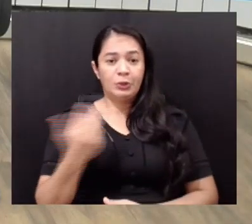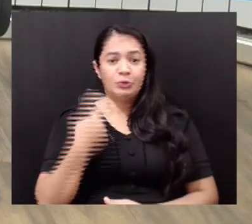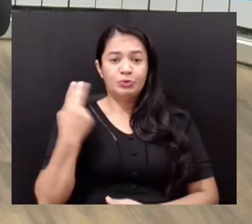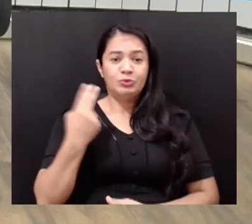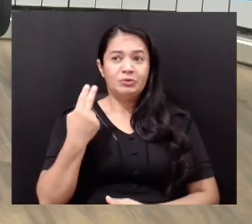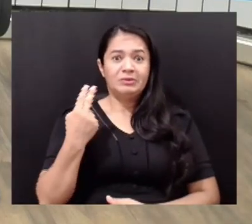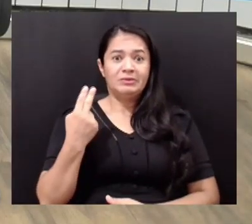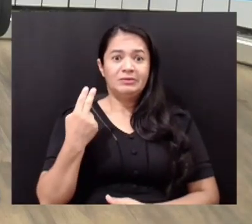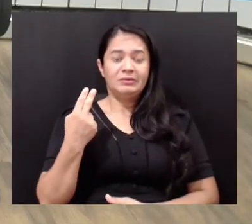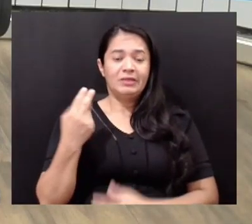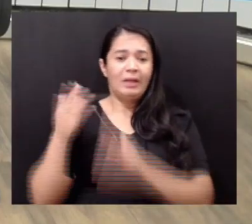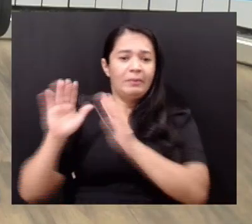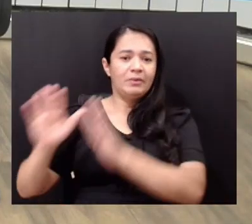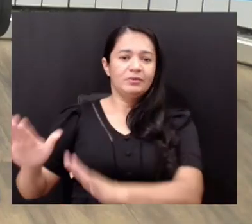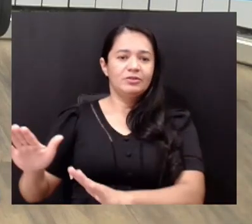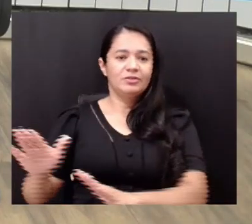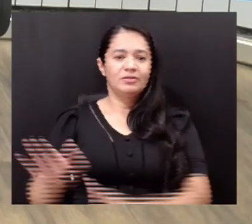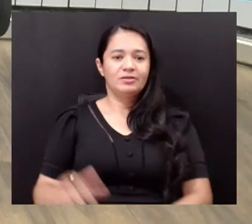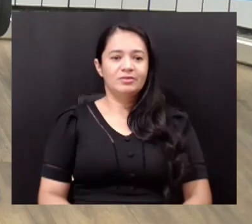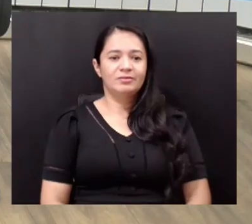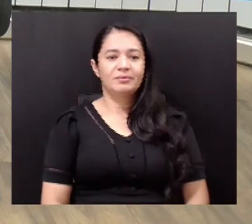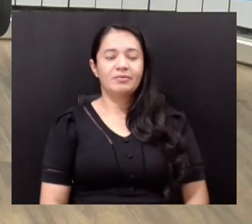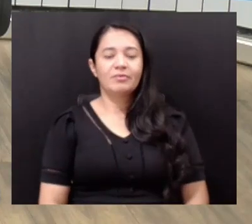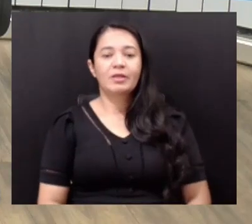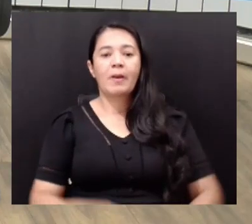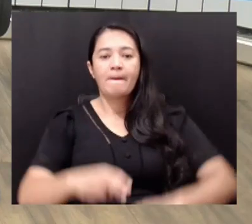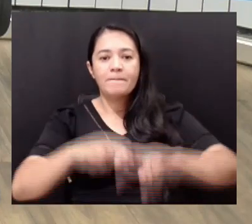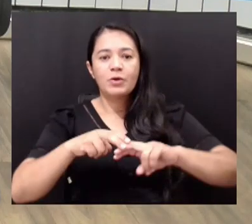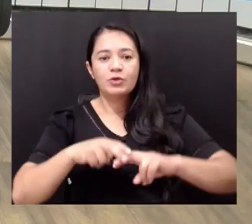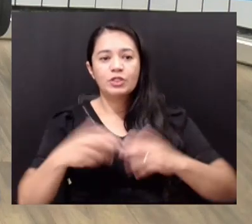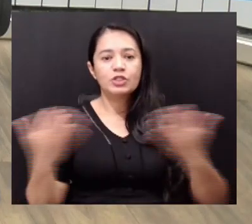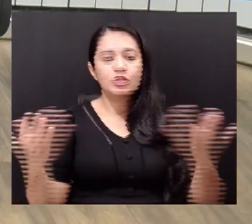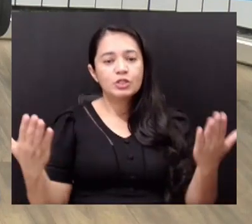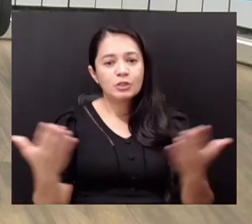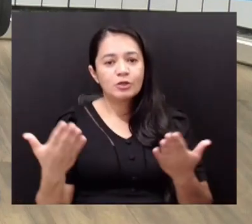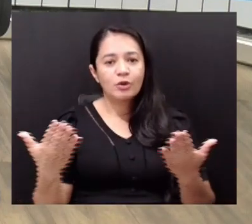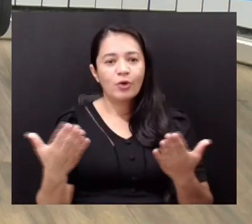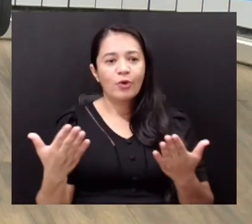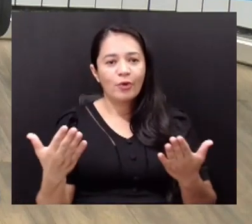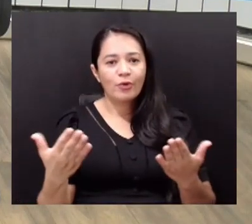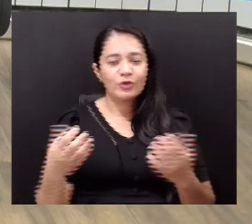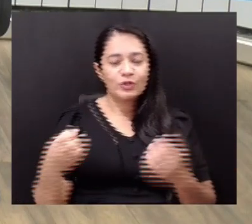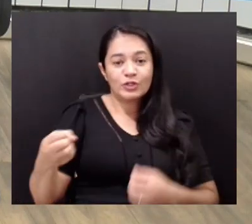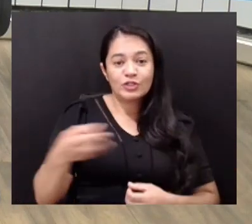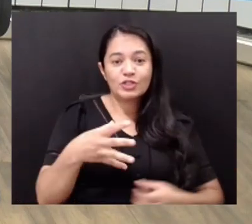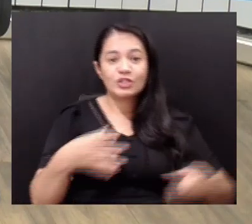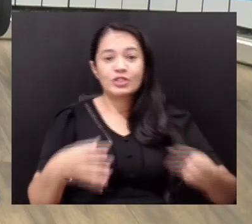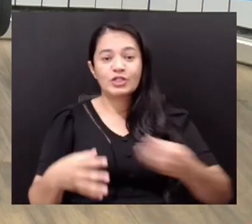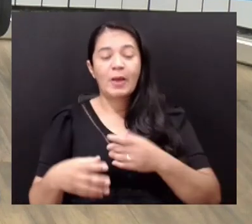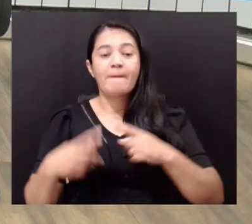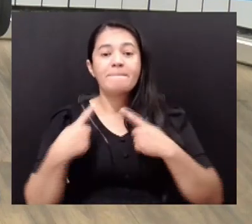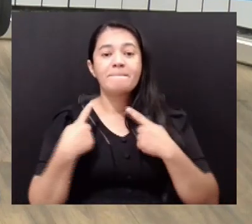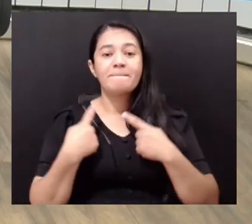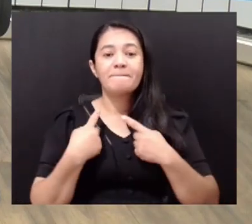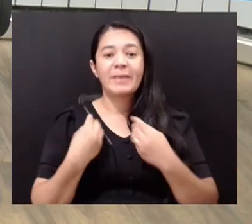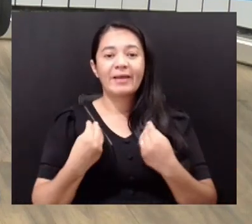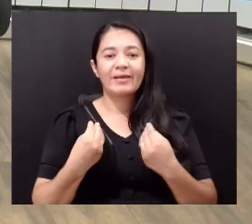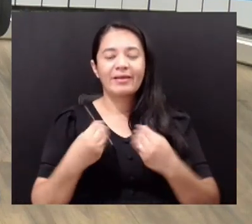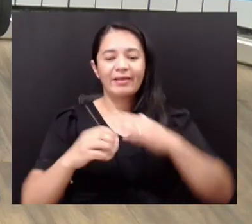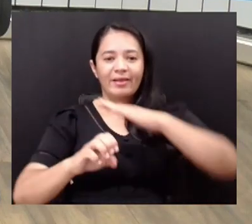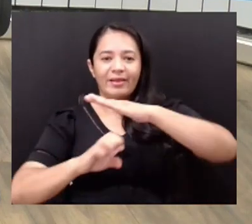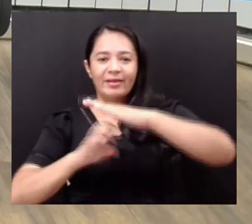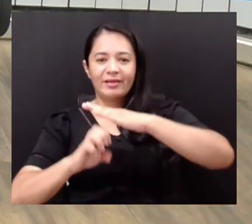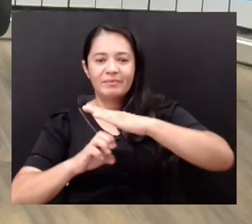aí, essa atualização vem para isso também, para que as empresas possam ofertar